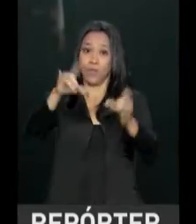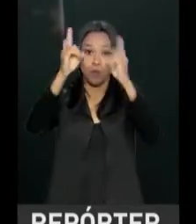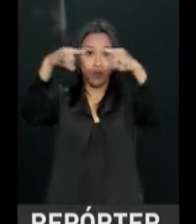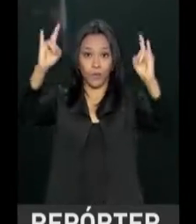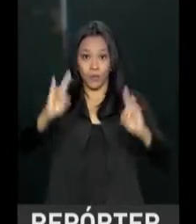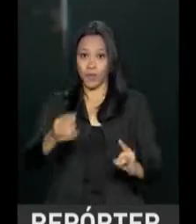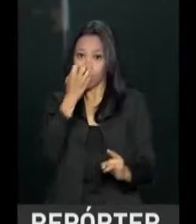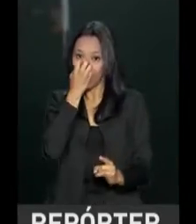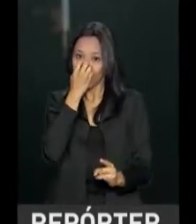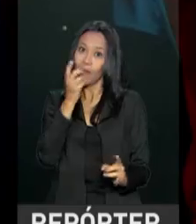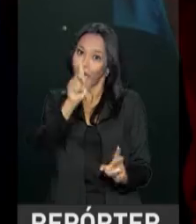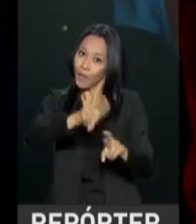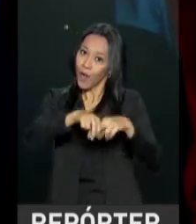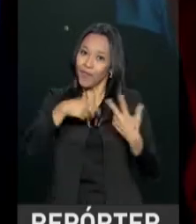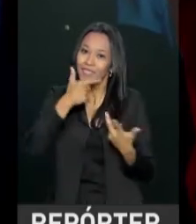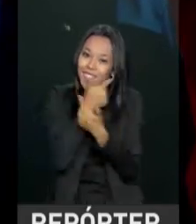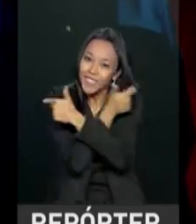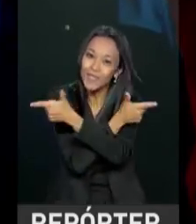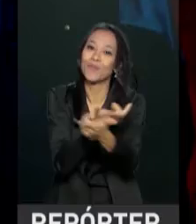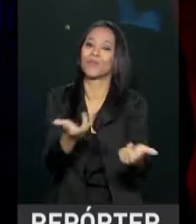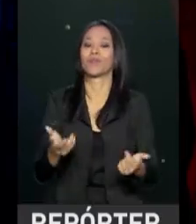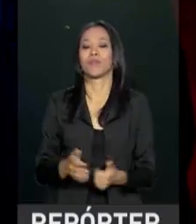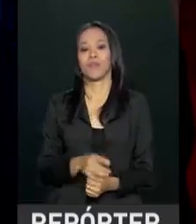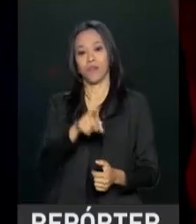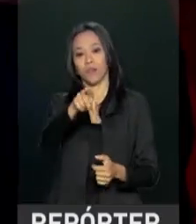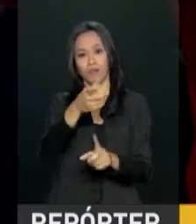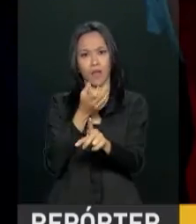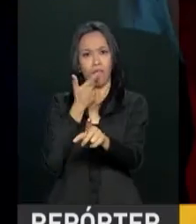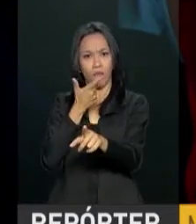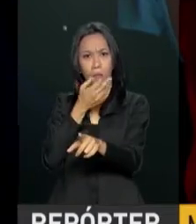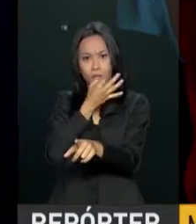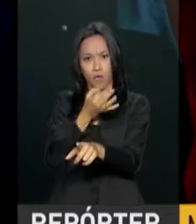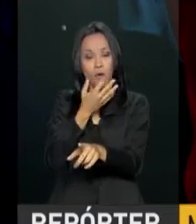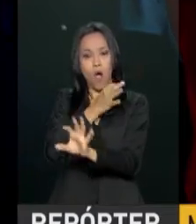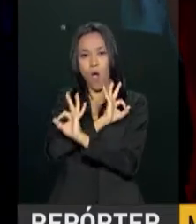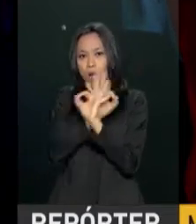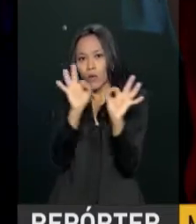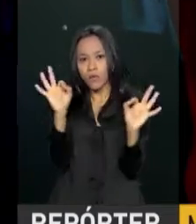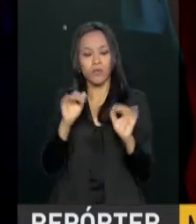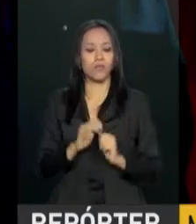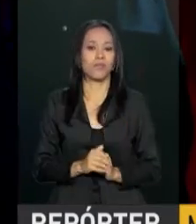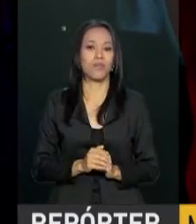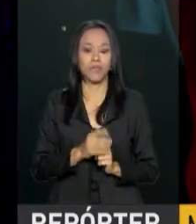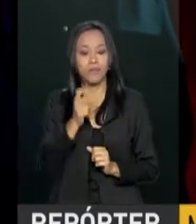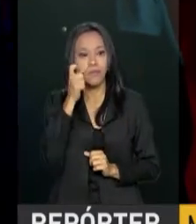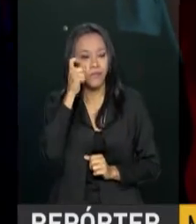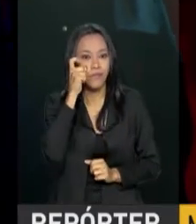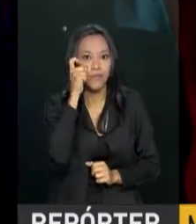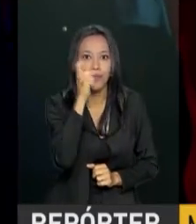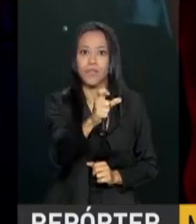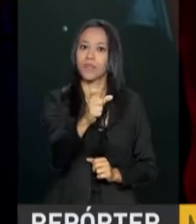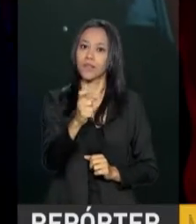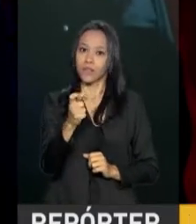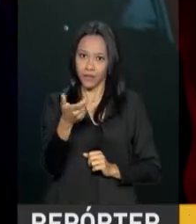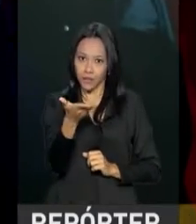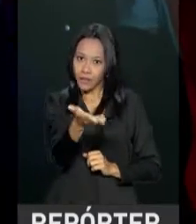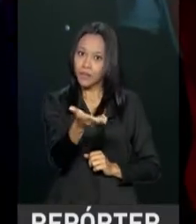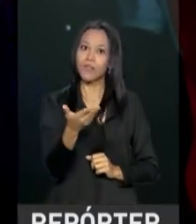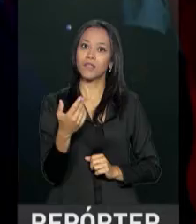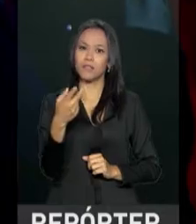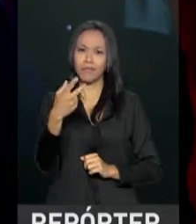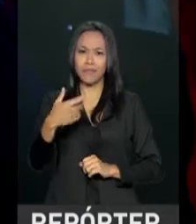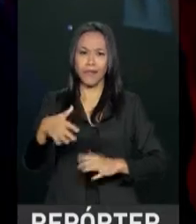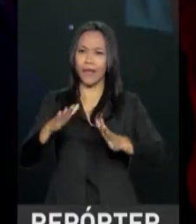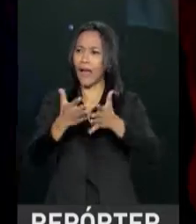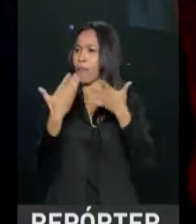também, dessa poesia. Achei ótimo, muito interessante esse tipo de iniciativa assim na praça,